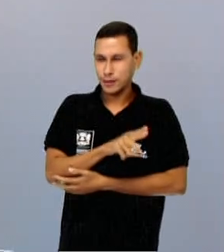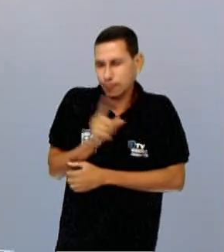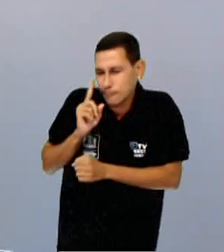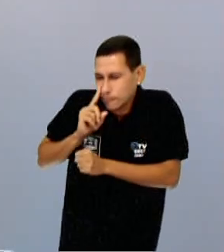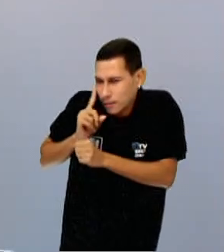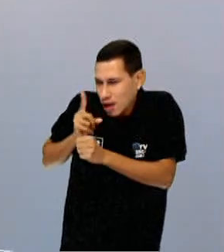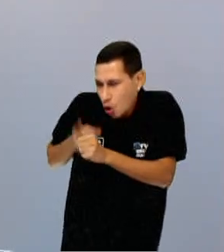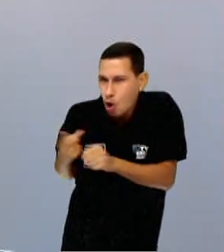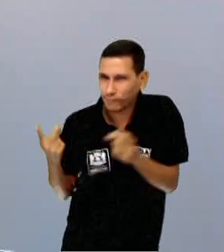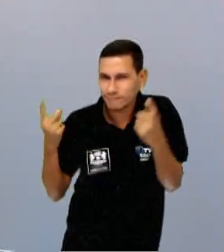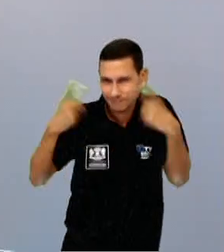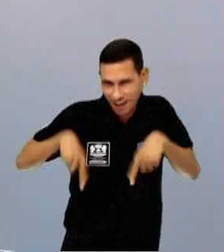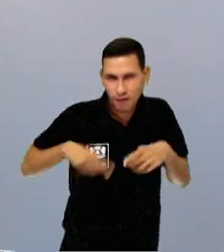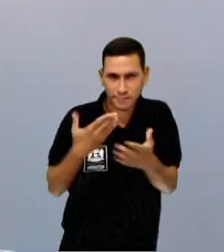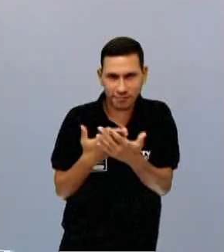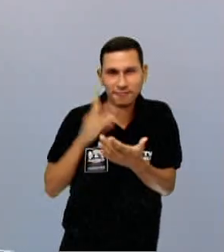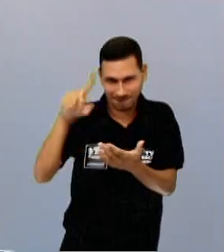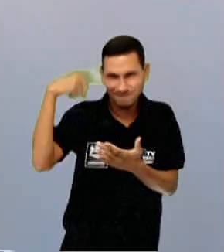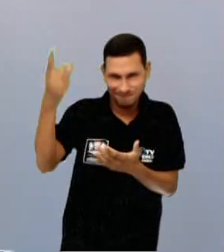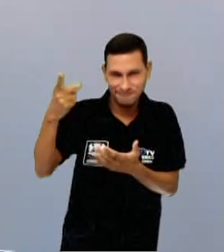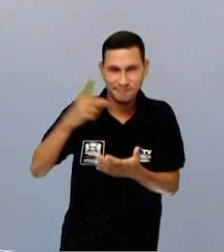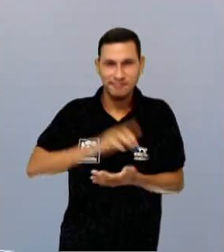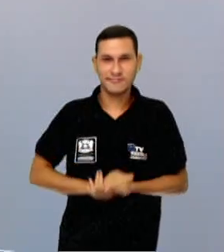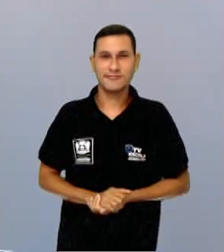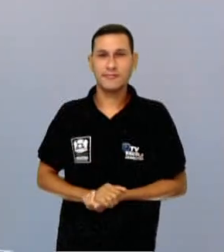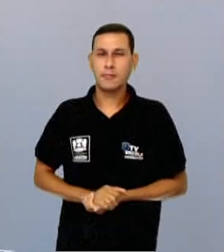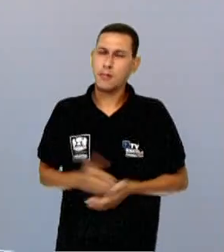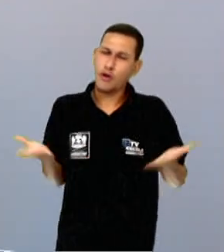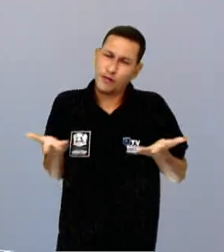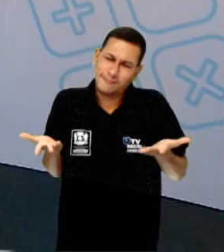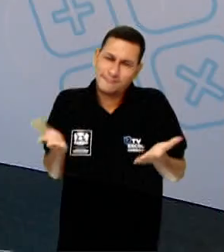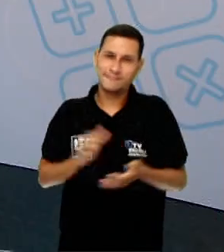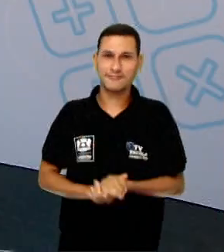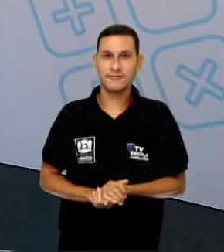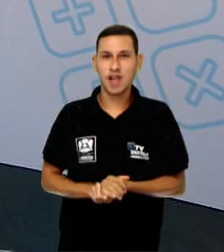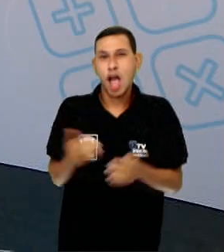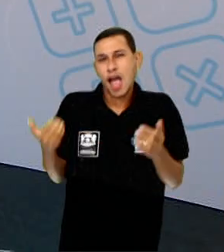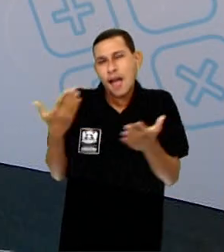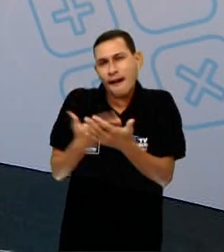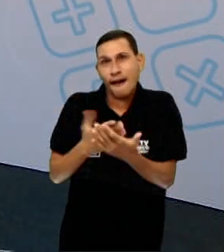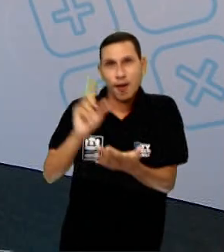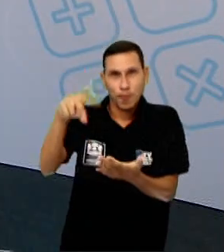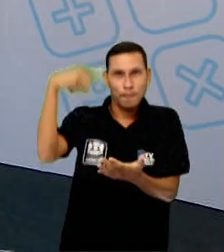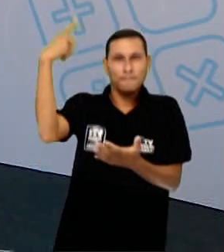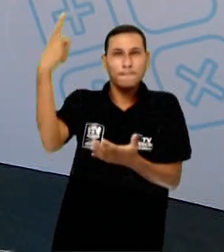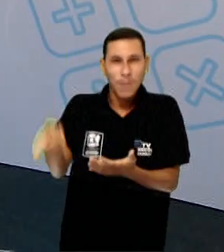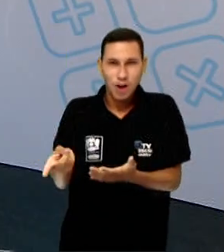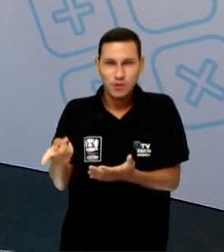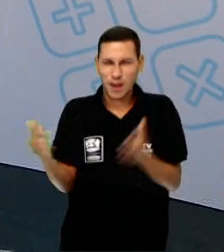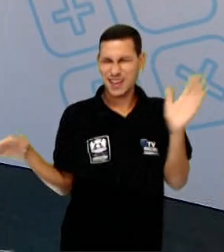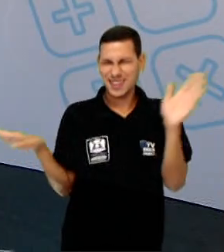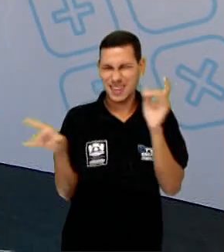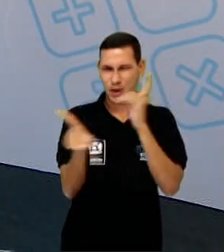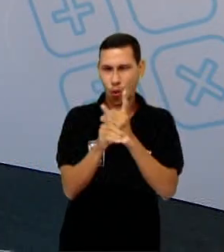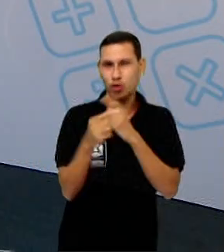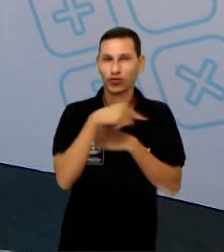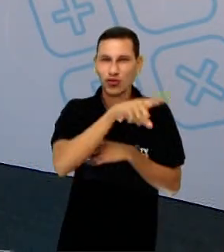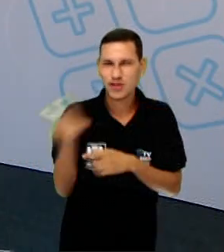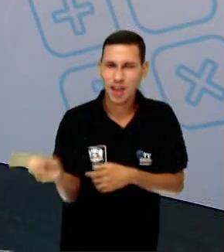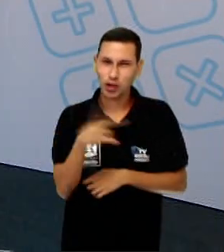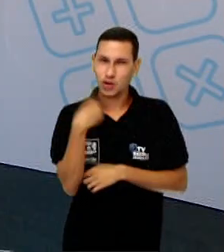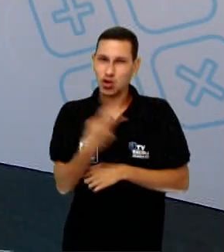esse desafio para a próxima aula então é isso próxima aula eu vejo vocês para a